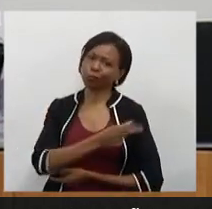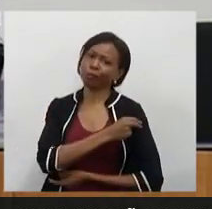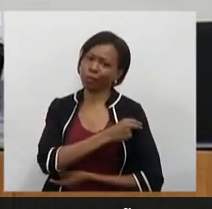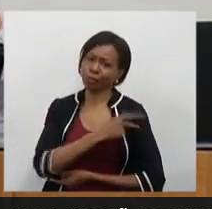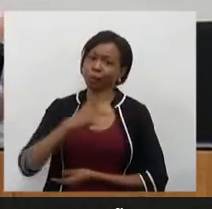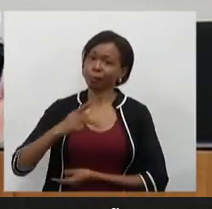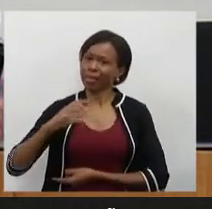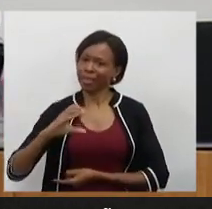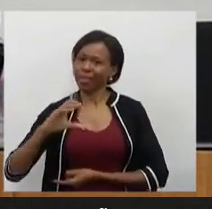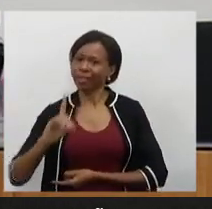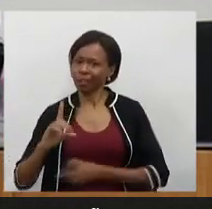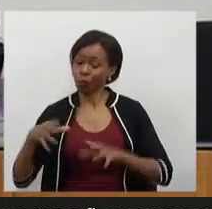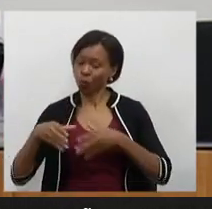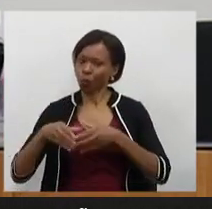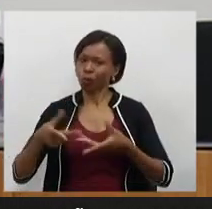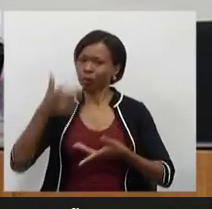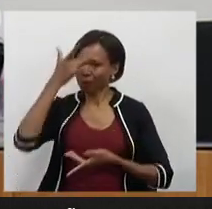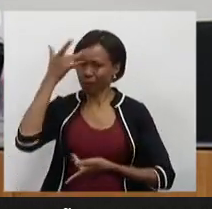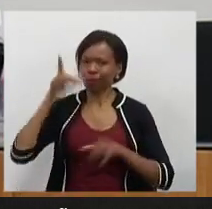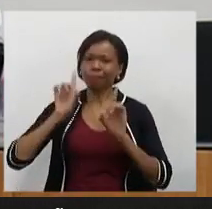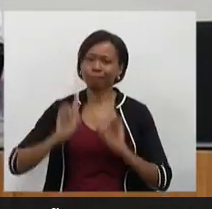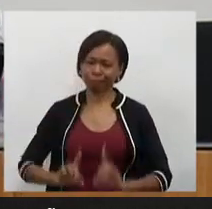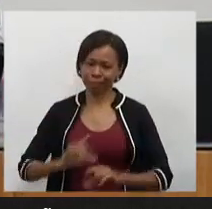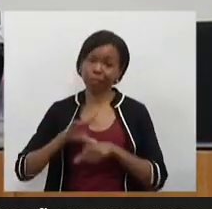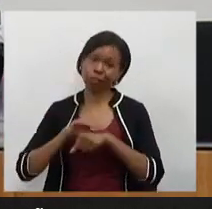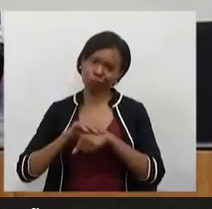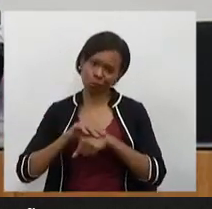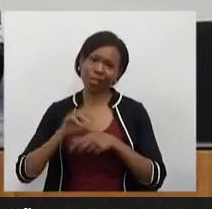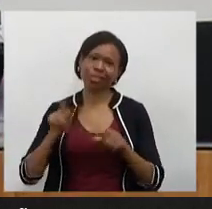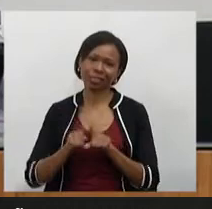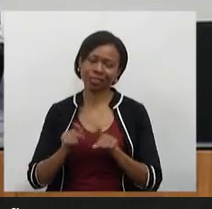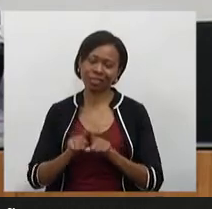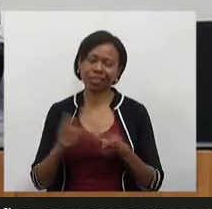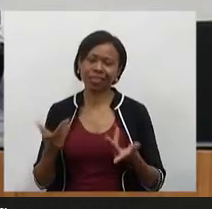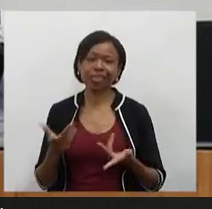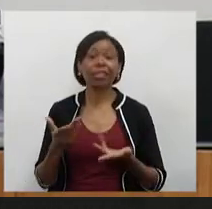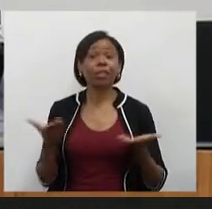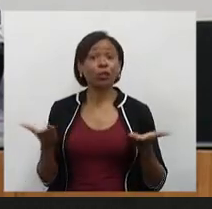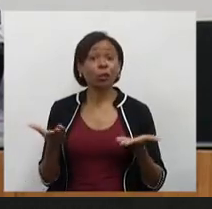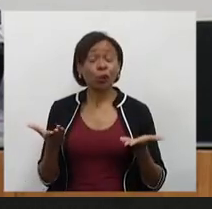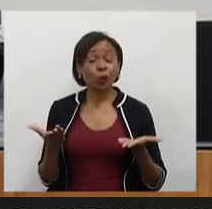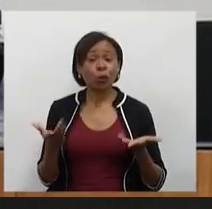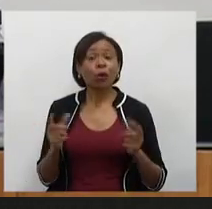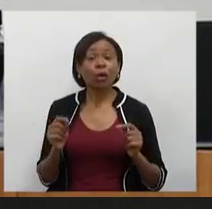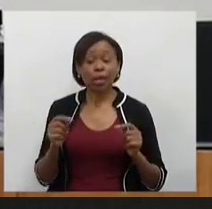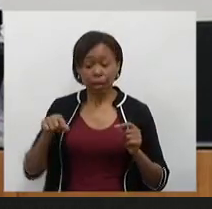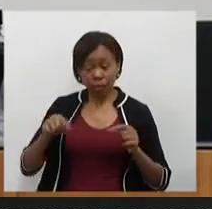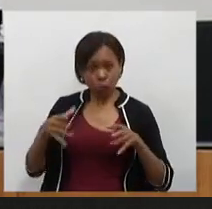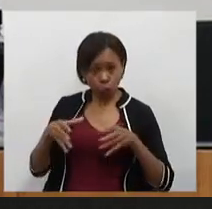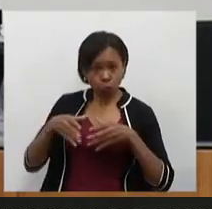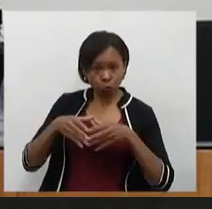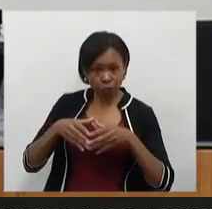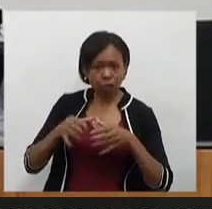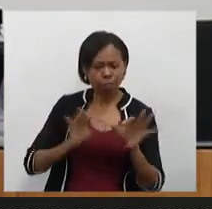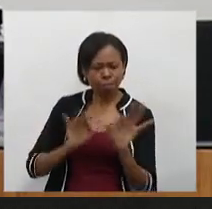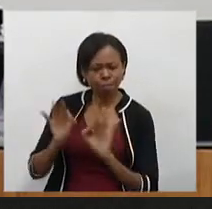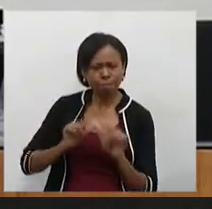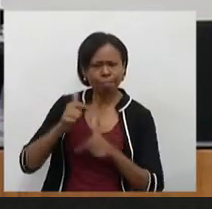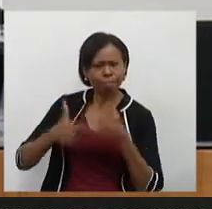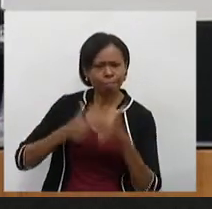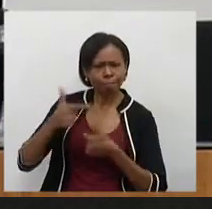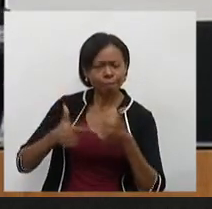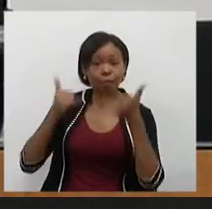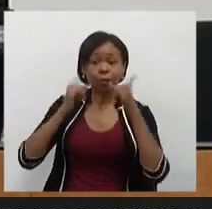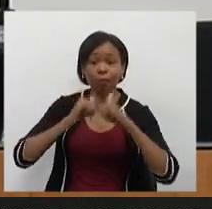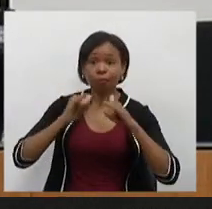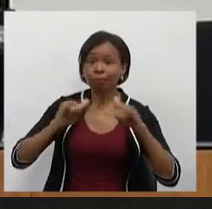PCDs. Informaremos a todos vocês, pode ficar tranquilo, essa comissão trabalhando harmonicamente. Aqui a gente